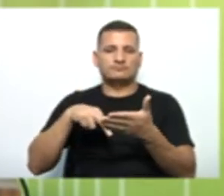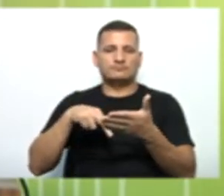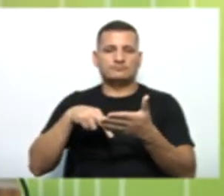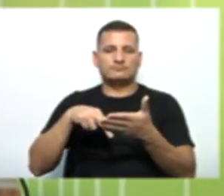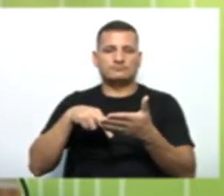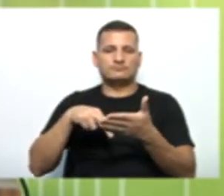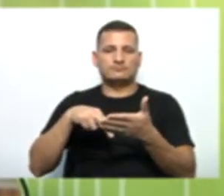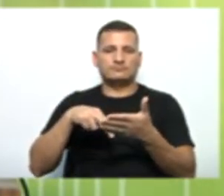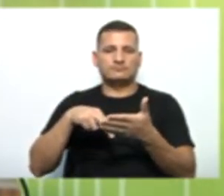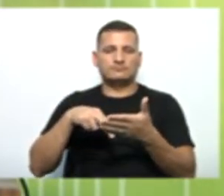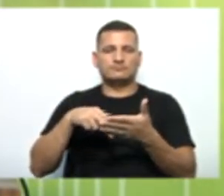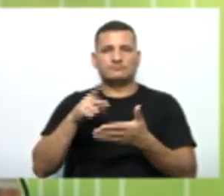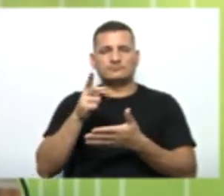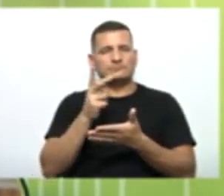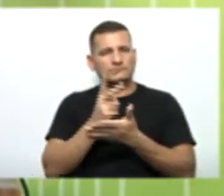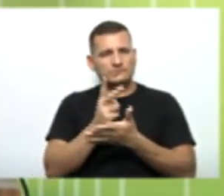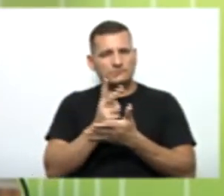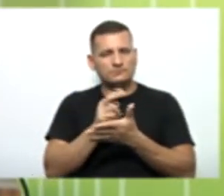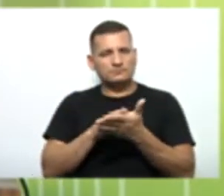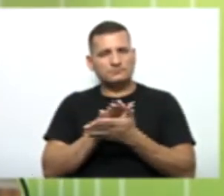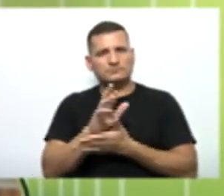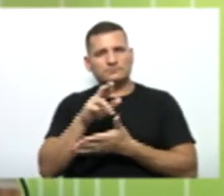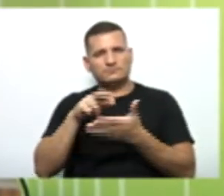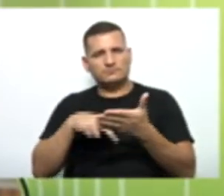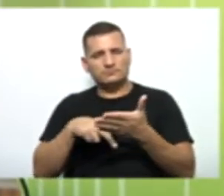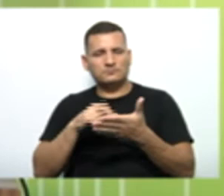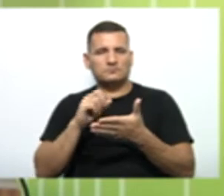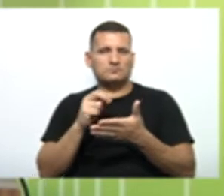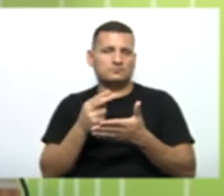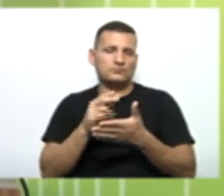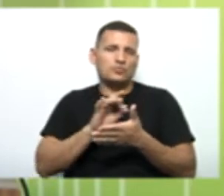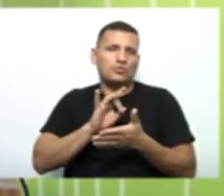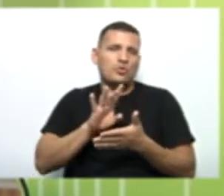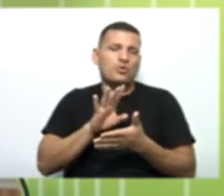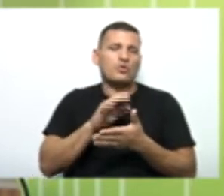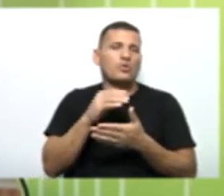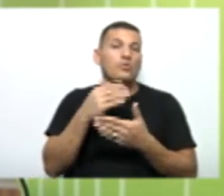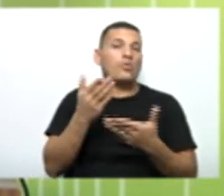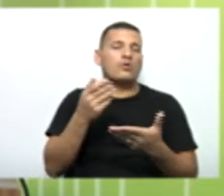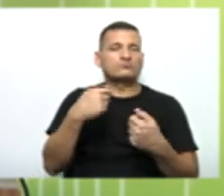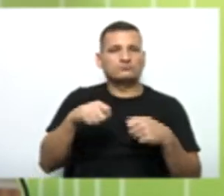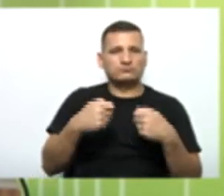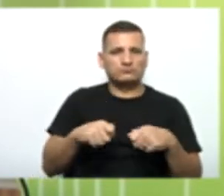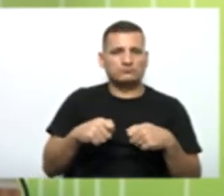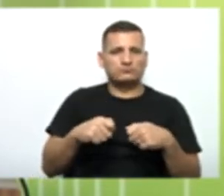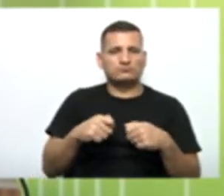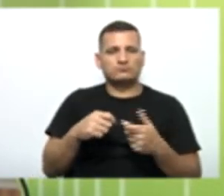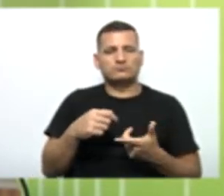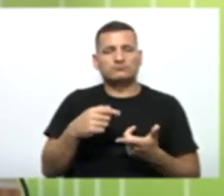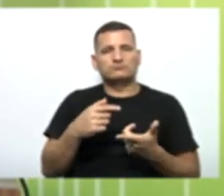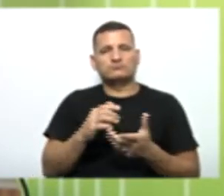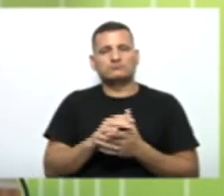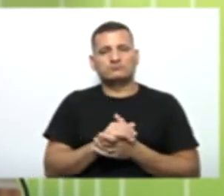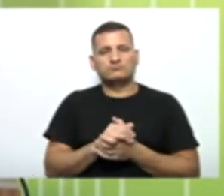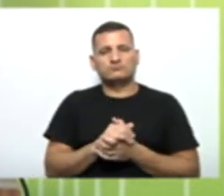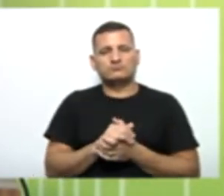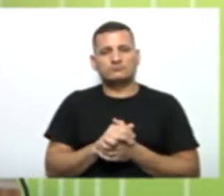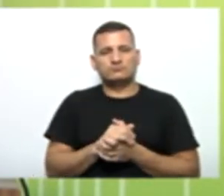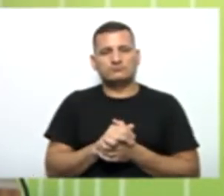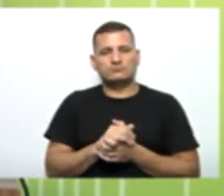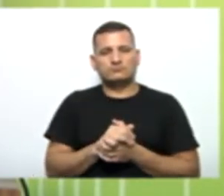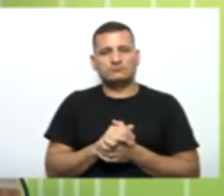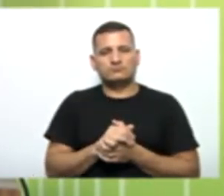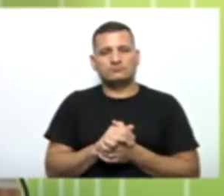Você vai ter que toda vez imprimir relatório ou quando precisar? O que vocês me respondem aí? Respondem